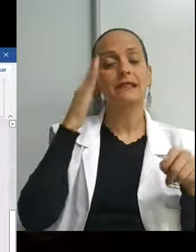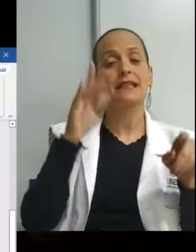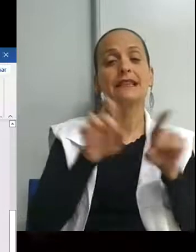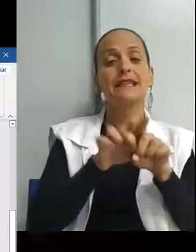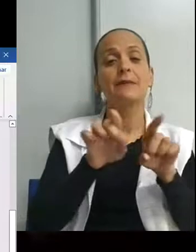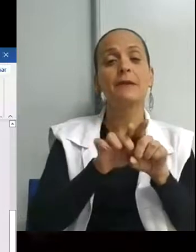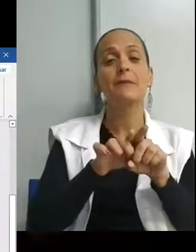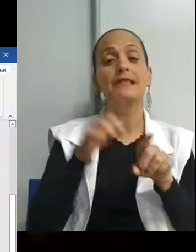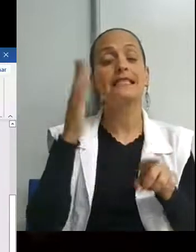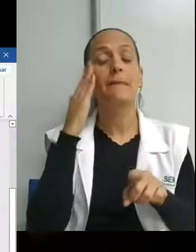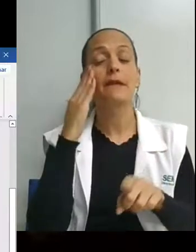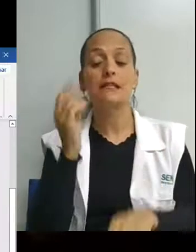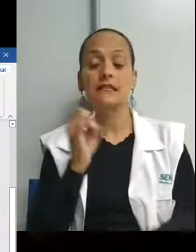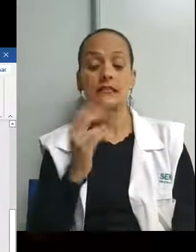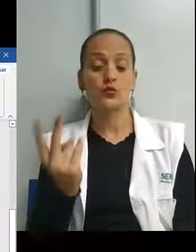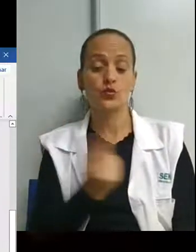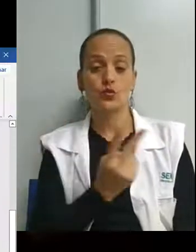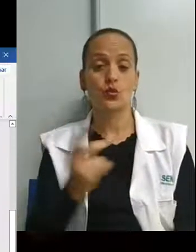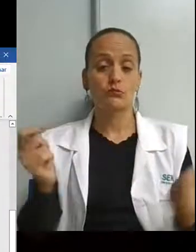de aprendizagem, ó.